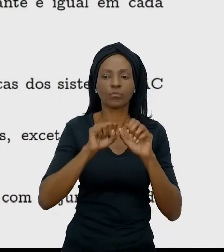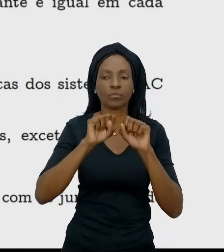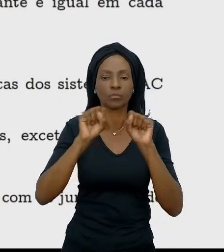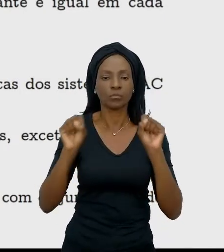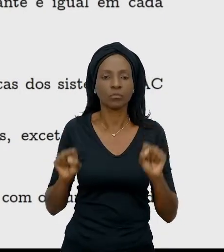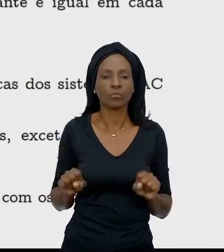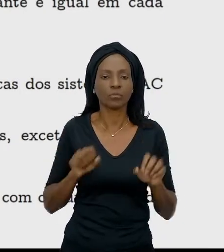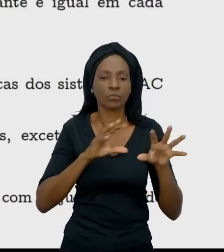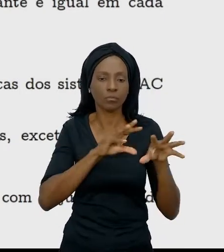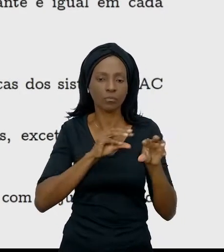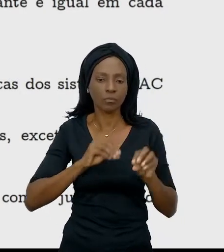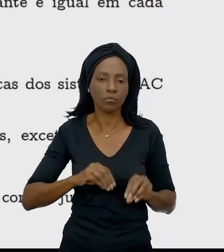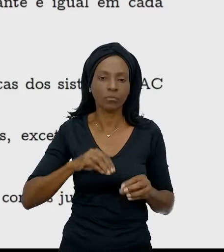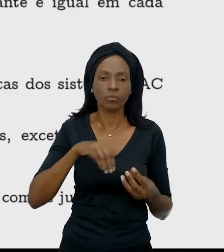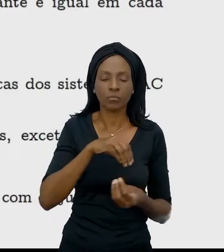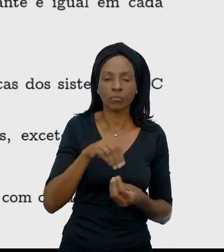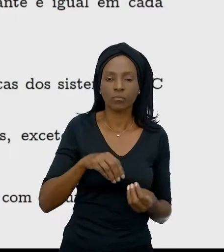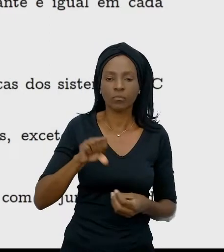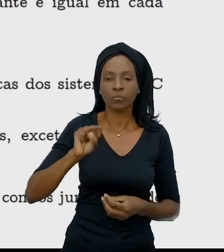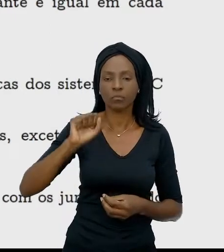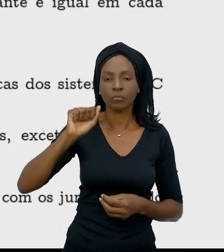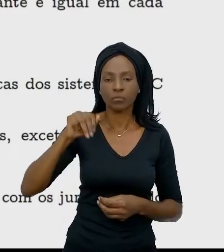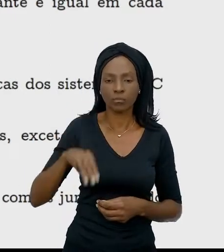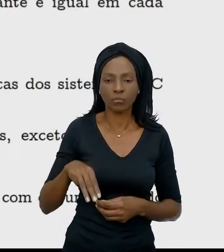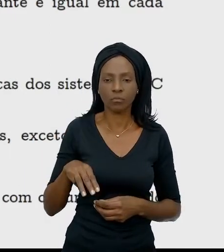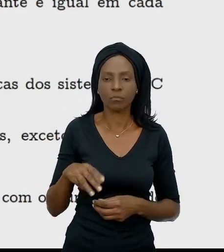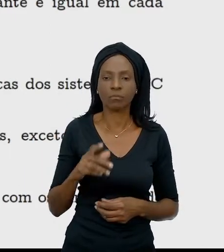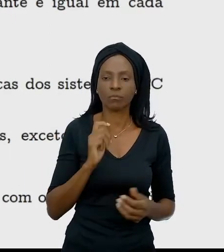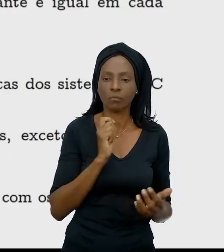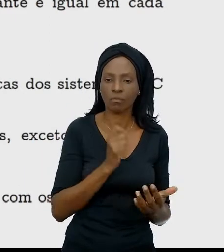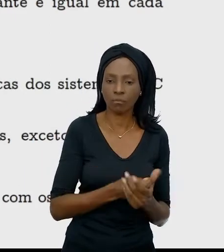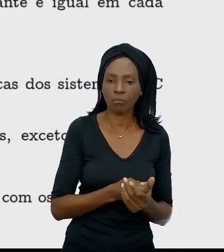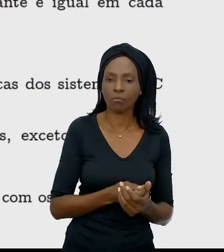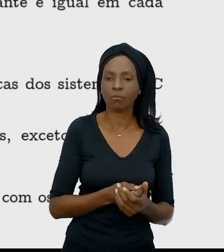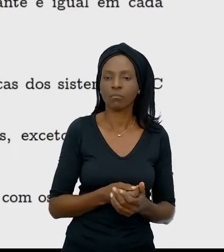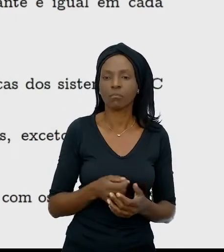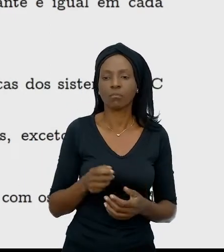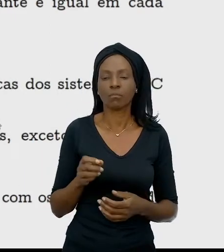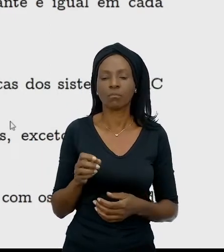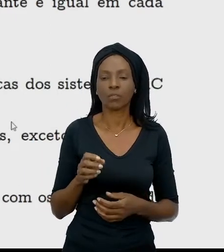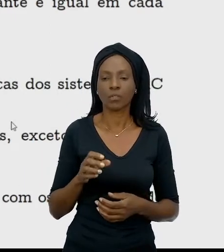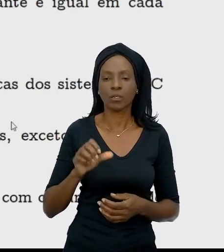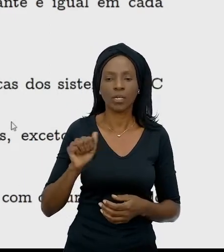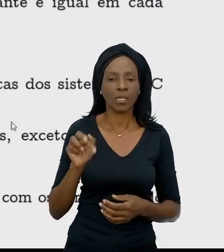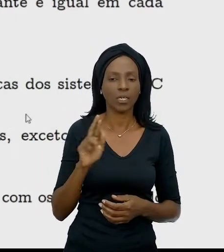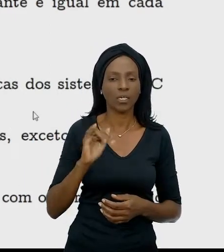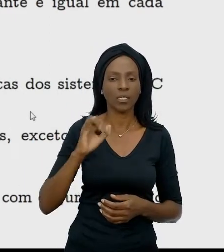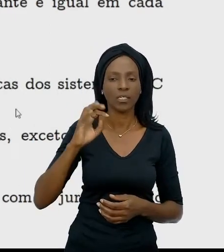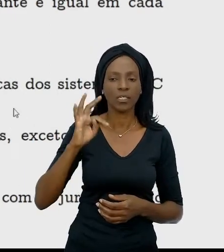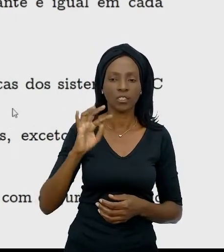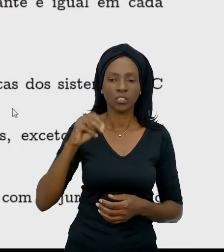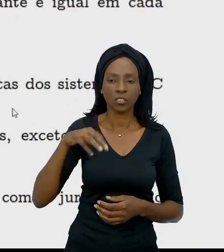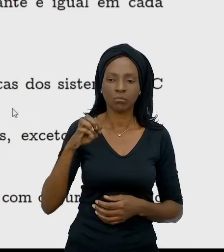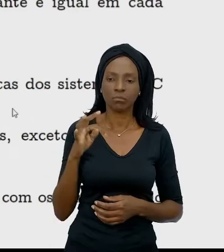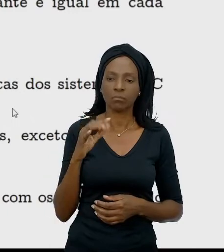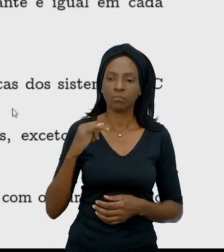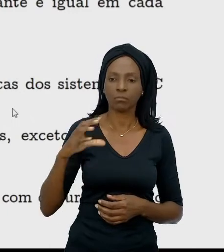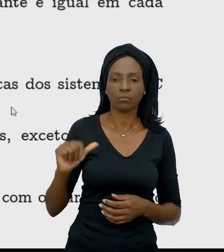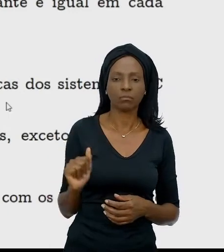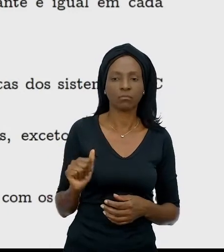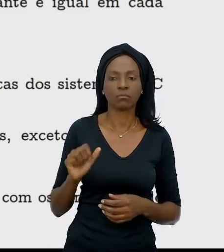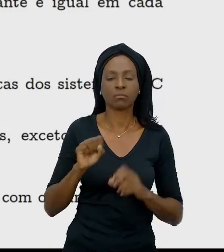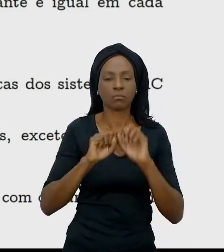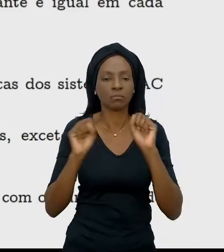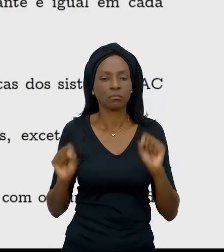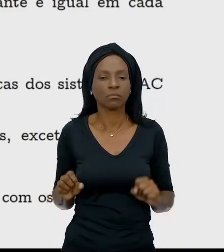sistema de amortização misto, o SAM. Os pagamentos são as médias aritméticas do sistema SAC